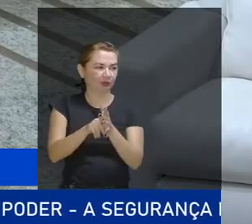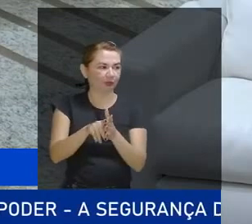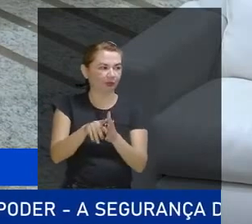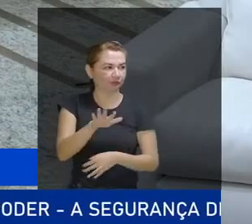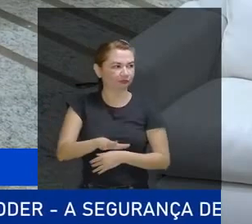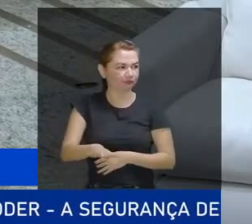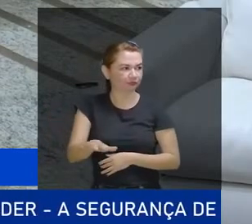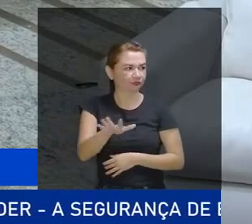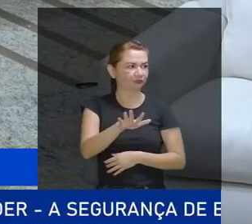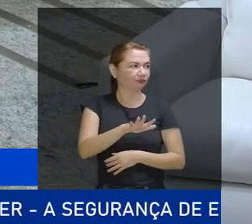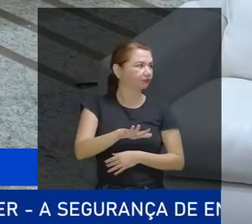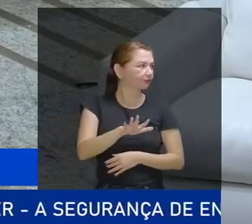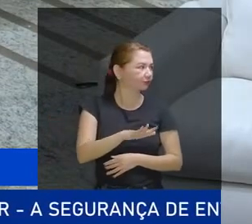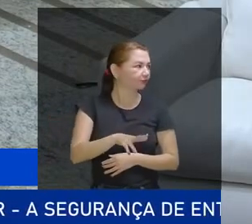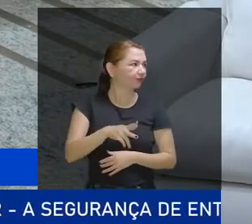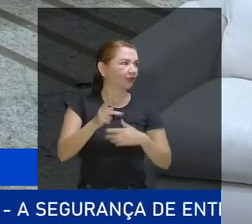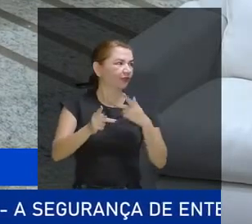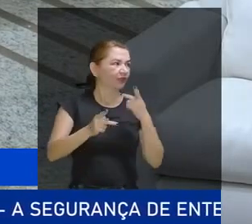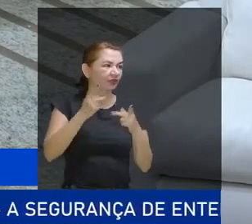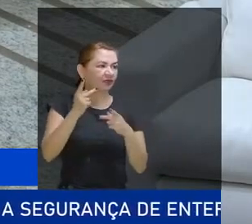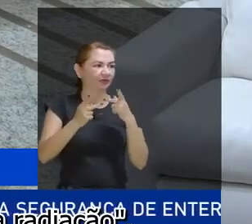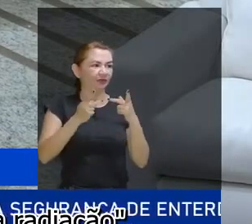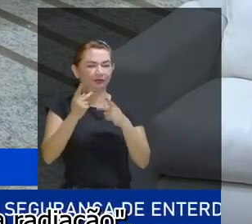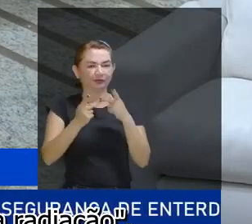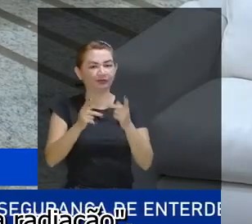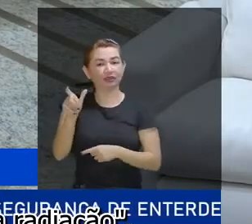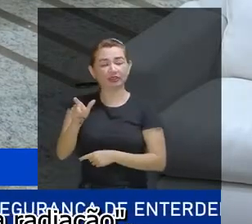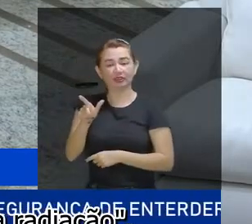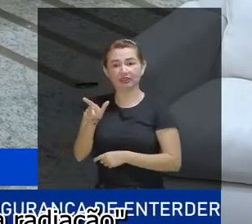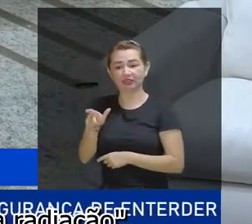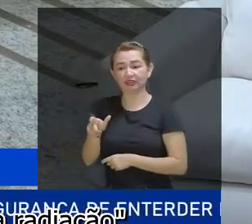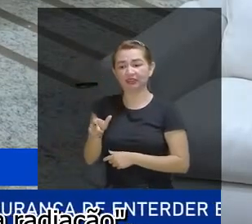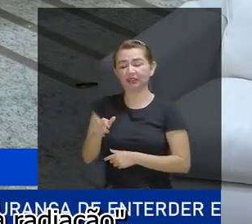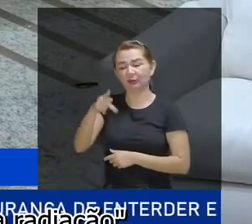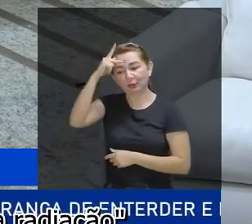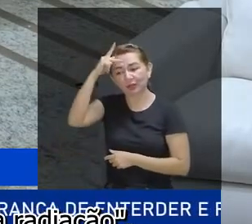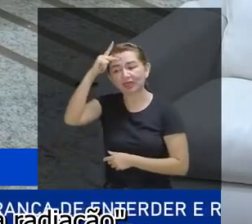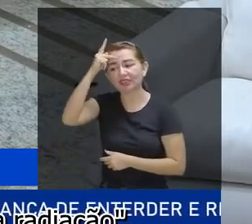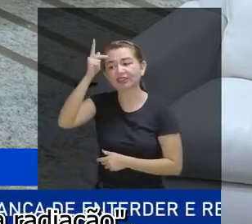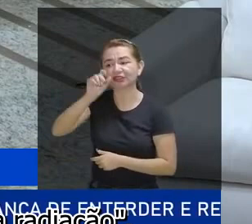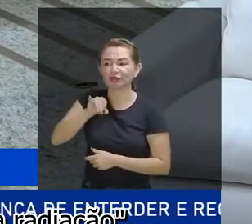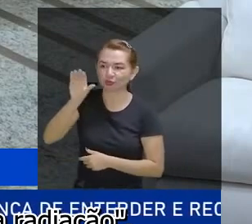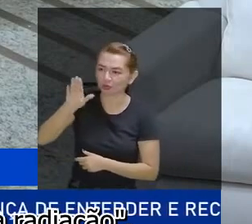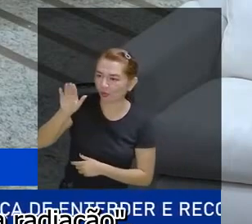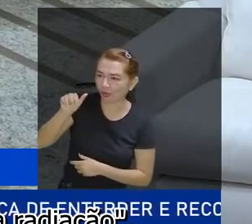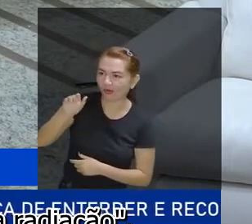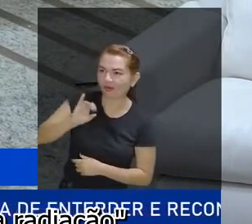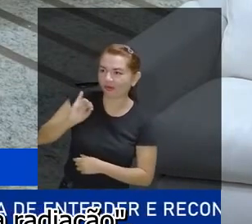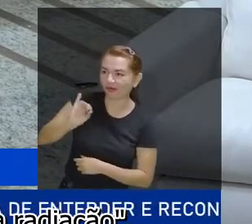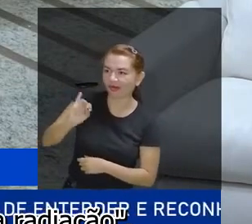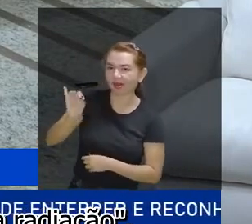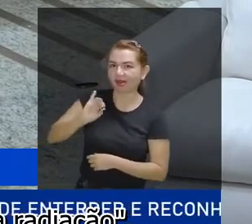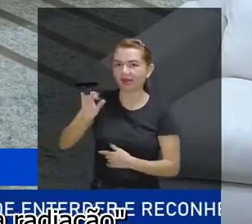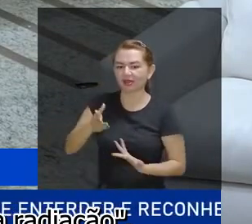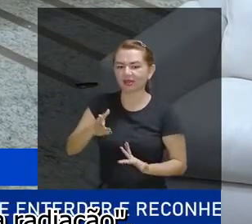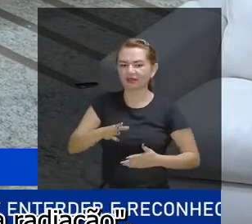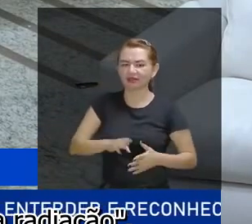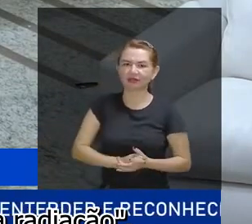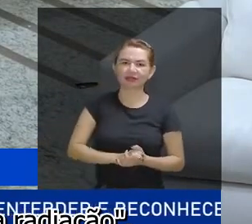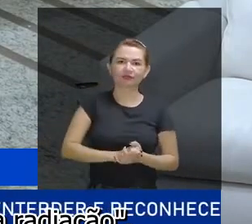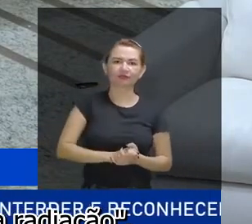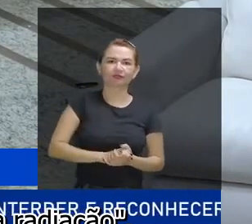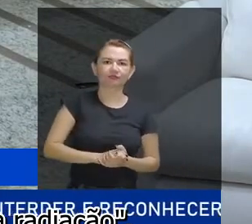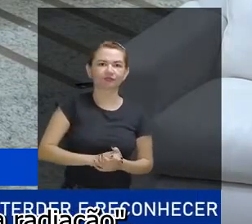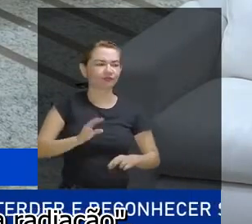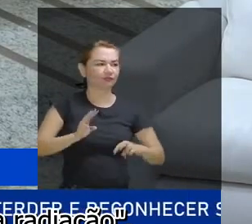Eu bem que falei para o tio Duca: ei, meu padrinho, esses barbudos